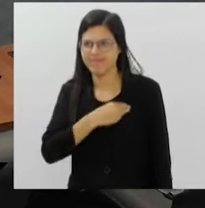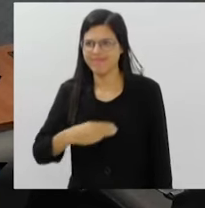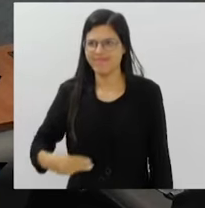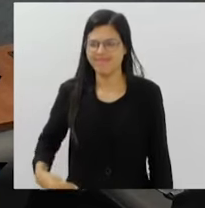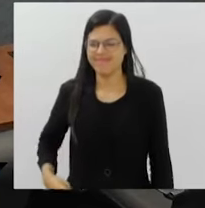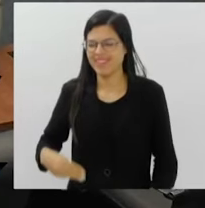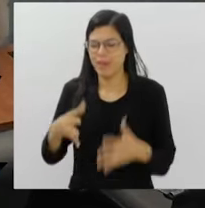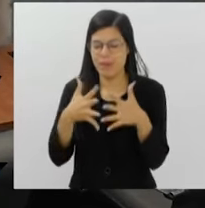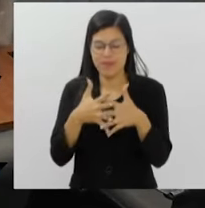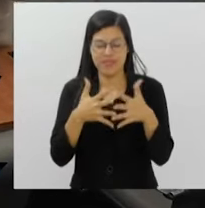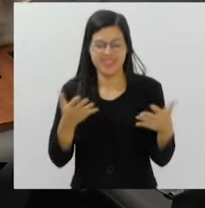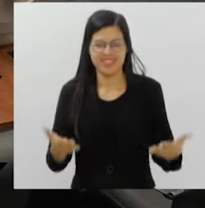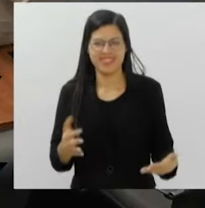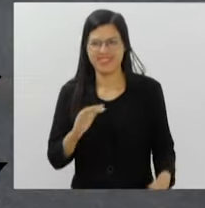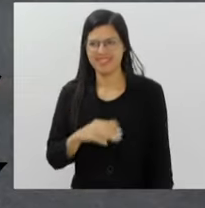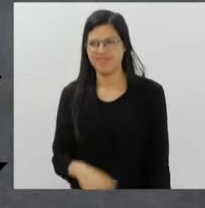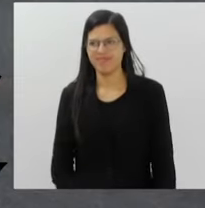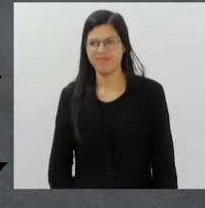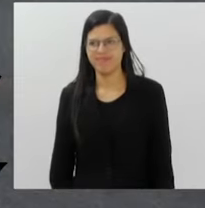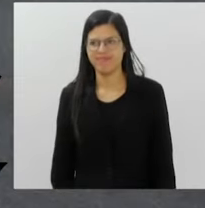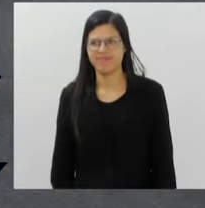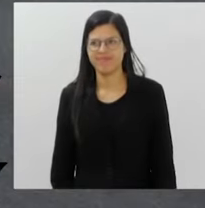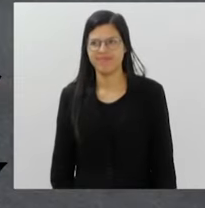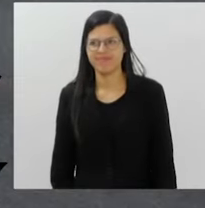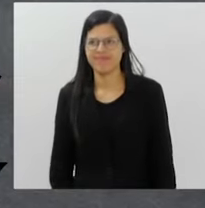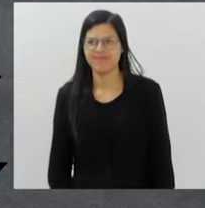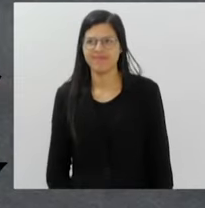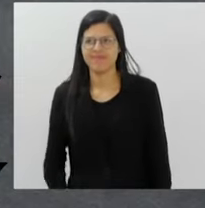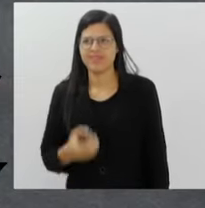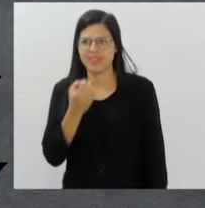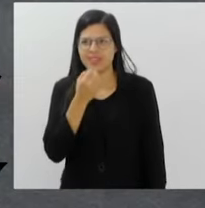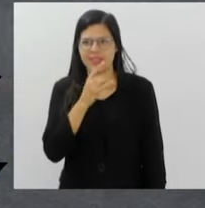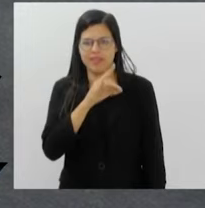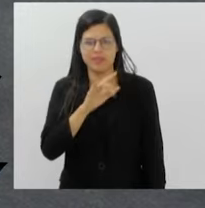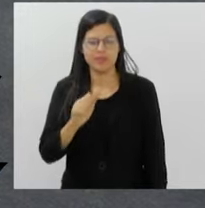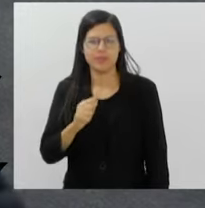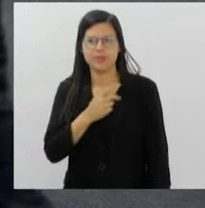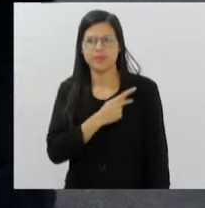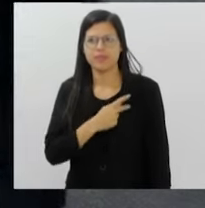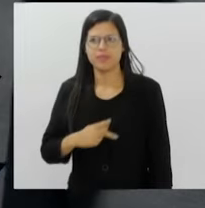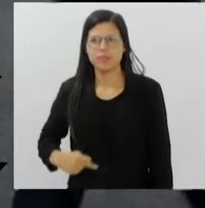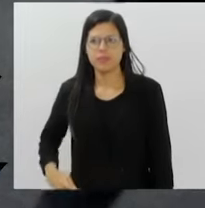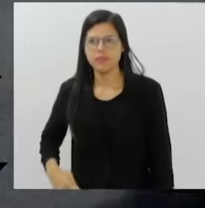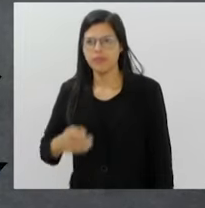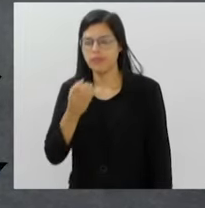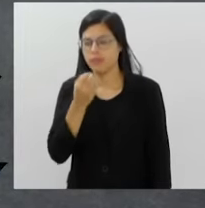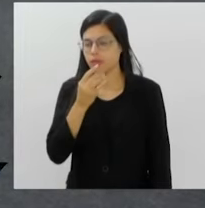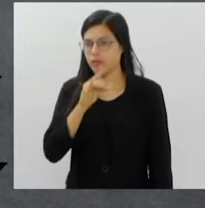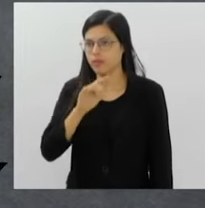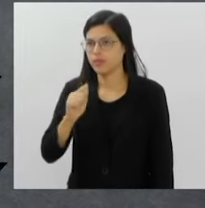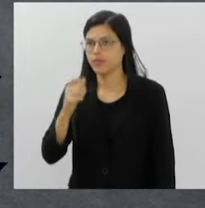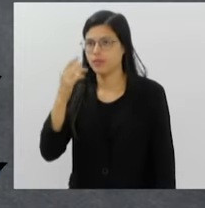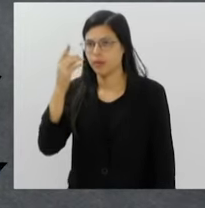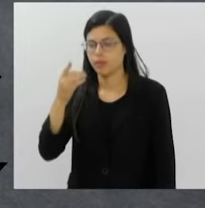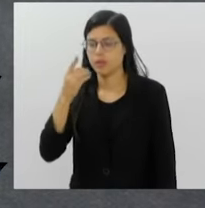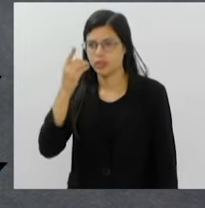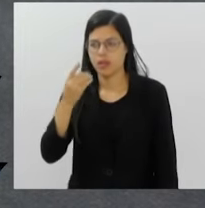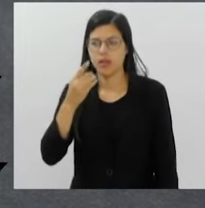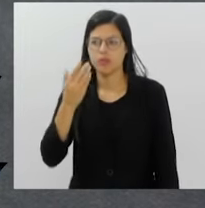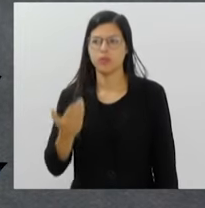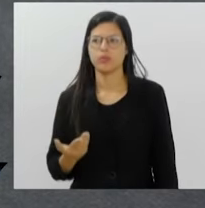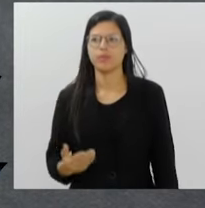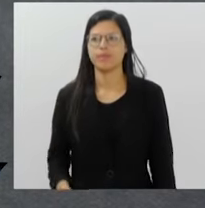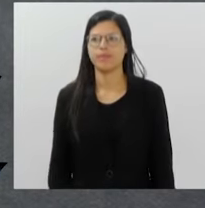Supremo. Cheguei lá não, presidente. Bom dia, presidente. Bom dia, deputados. Posso falar bom dia, né, na